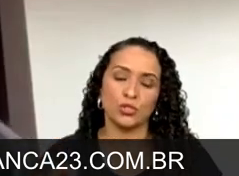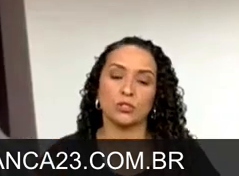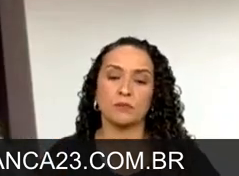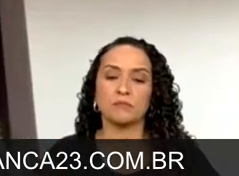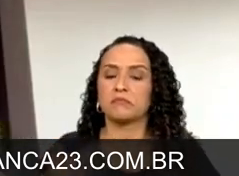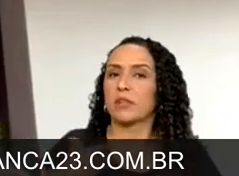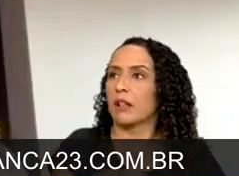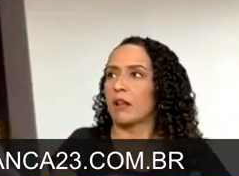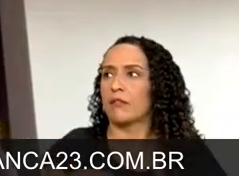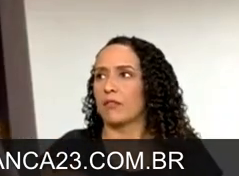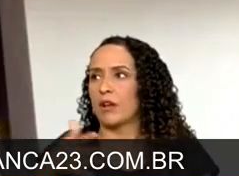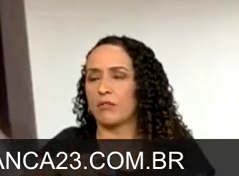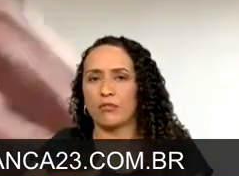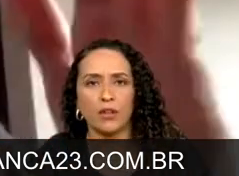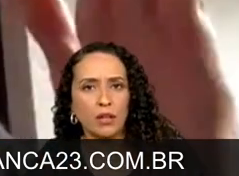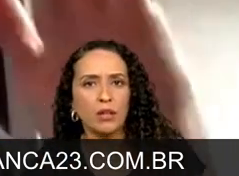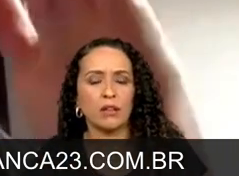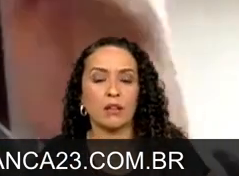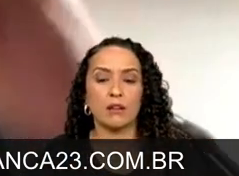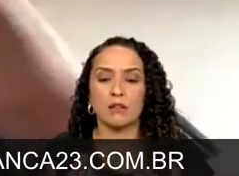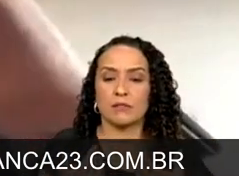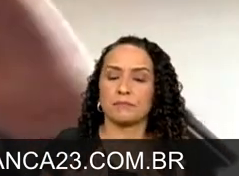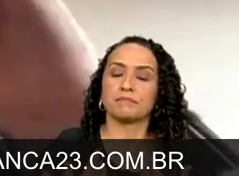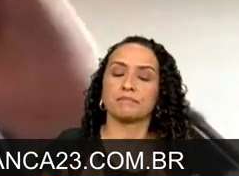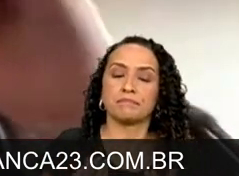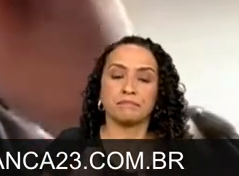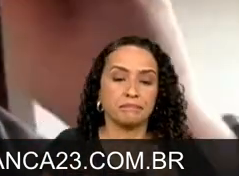levando feiras, seja abrindo